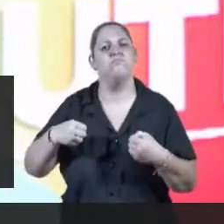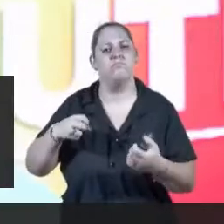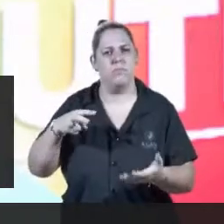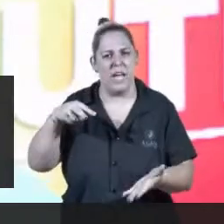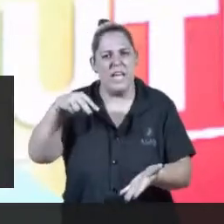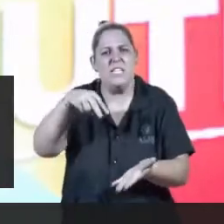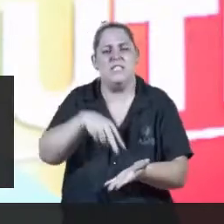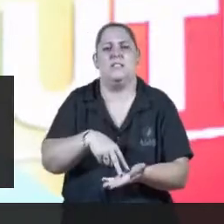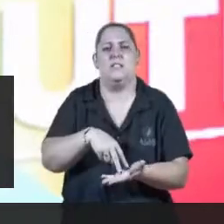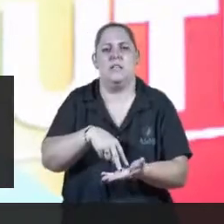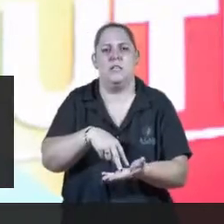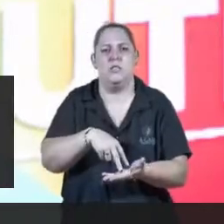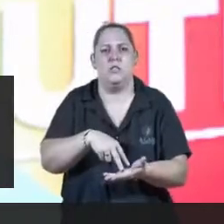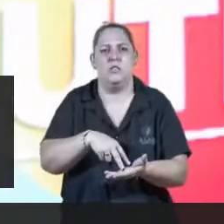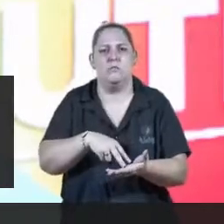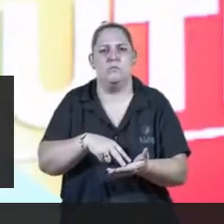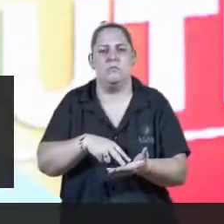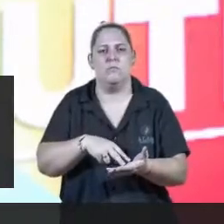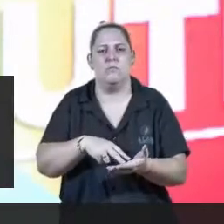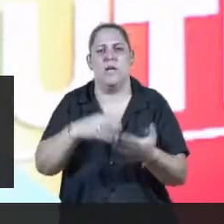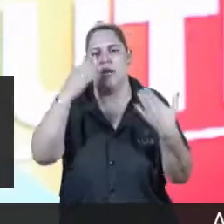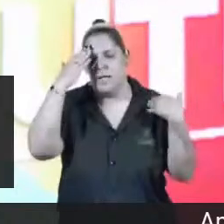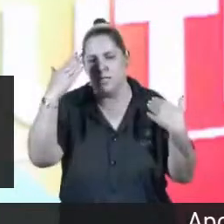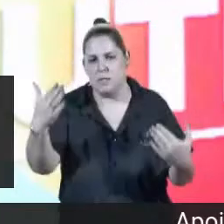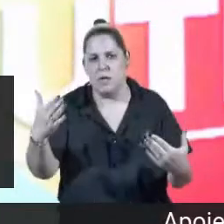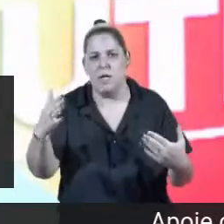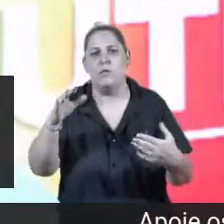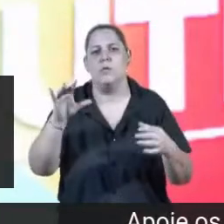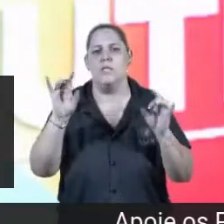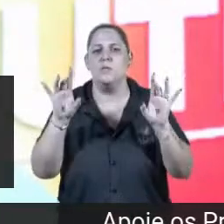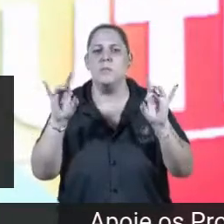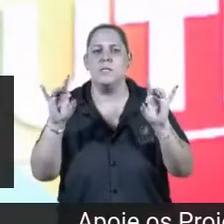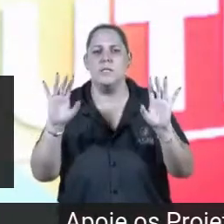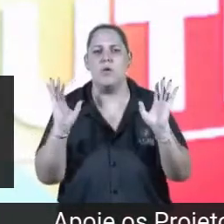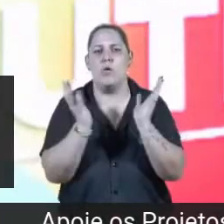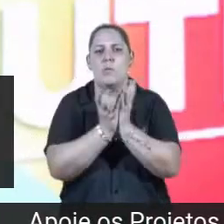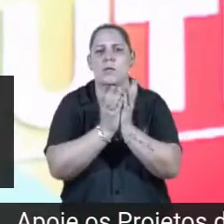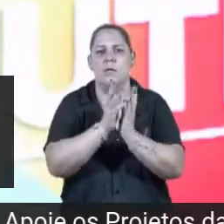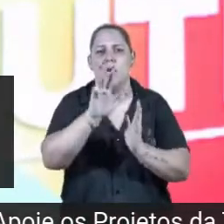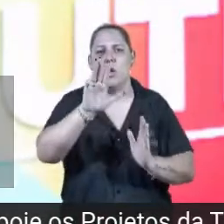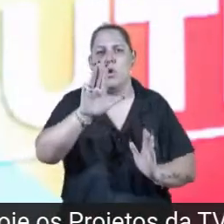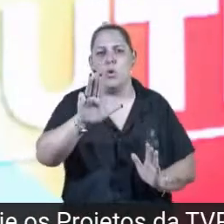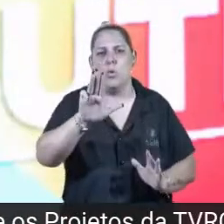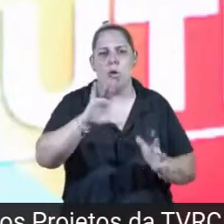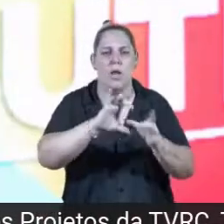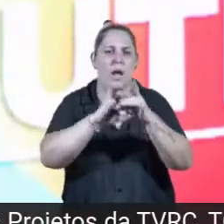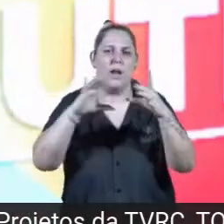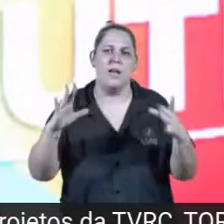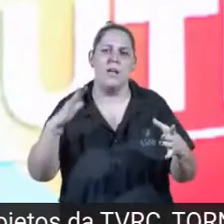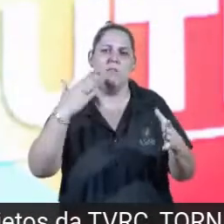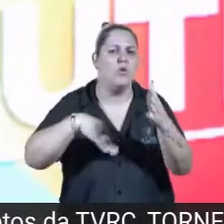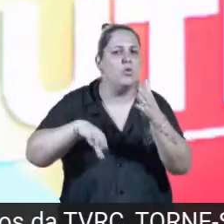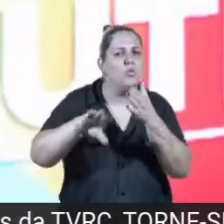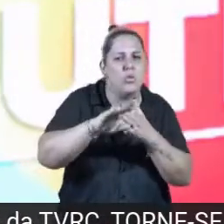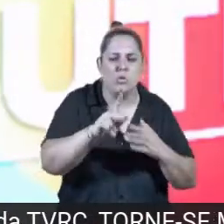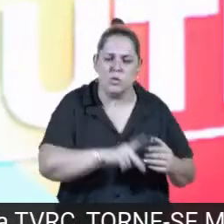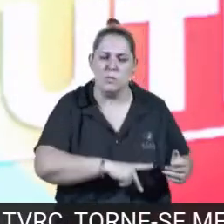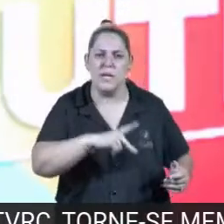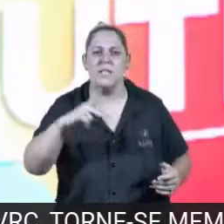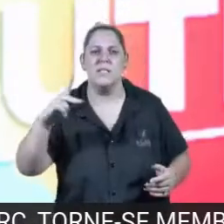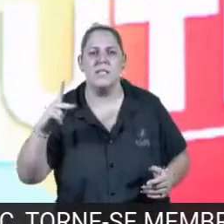saudação especial ao Comitê Lula Livre, que está nos acompanhando, e a todos os nossos presidentes municipais,